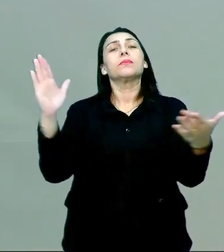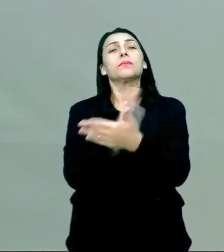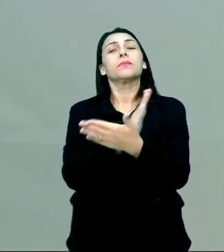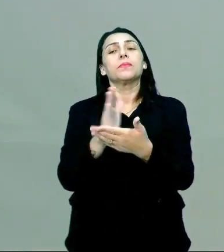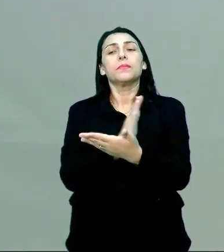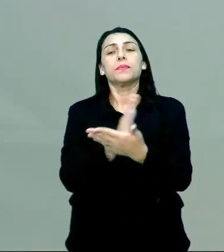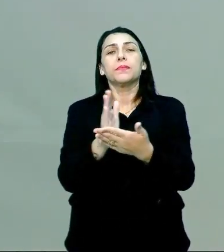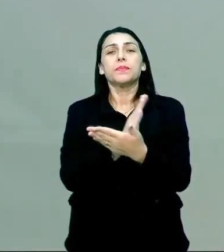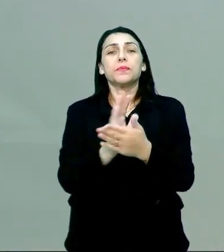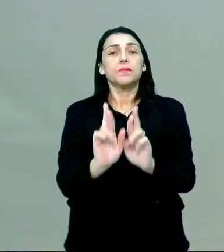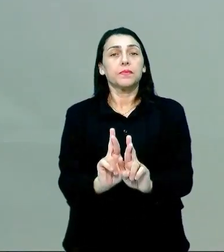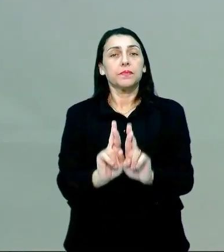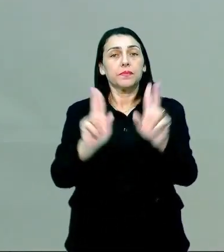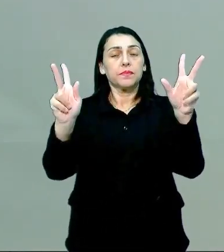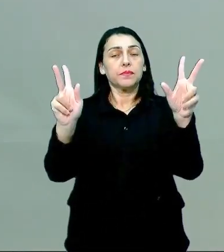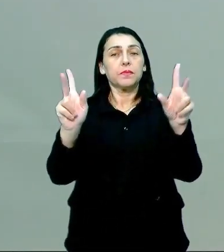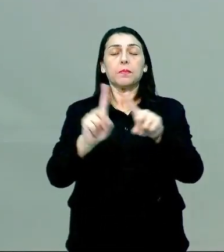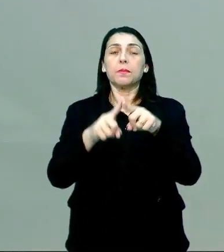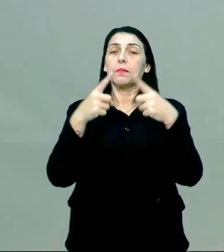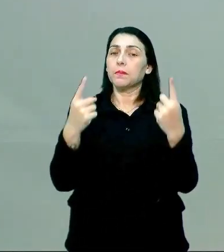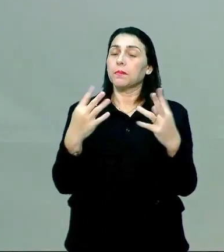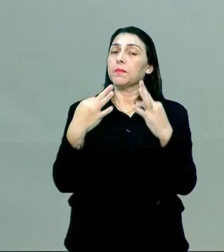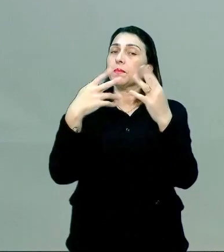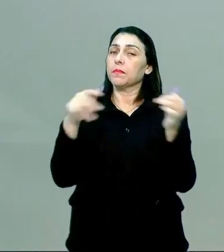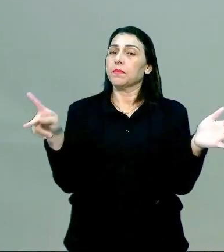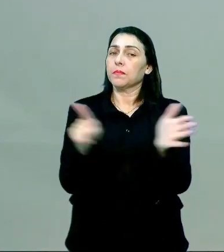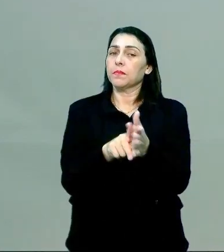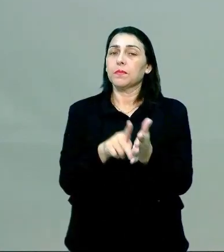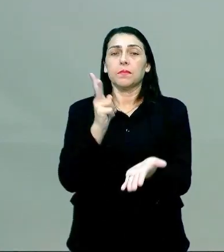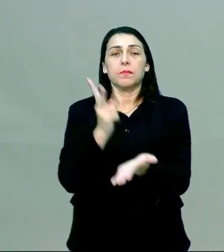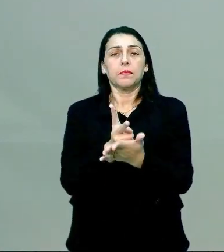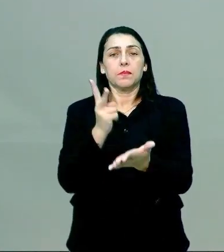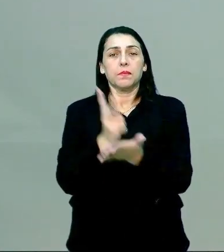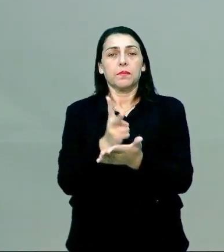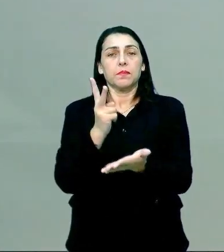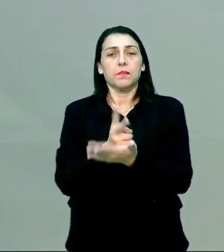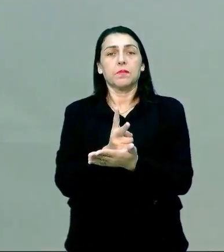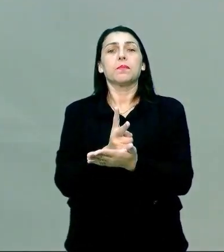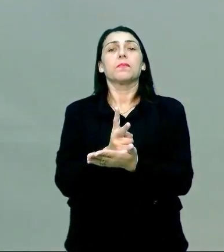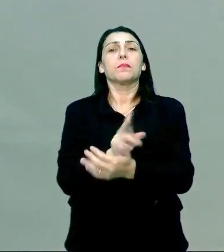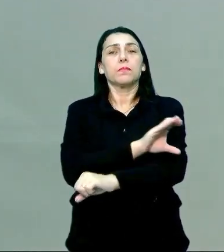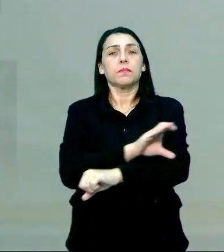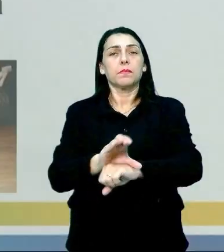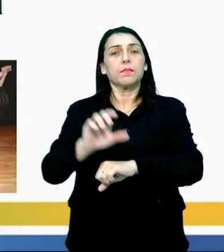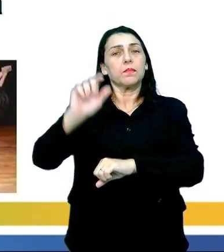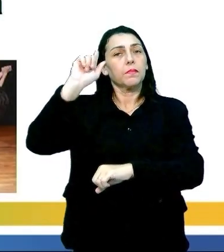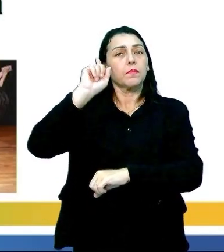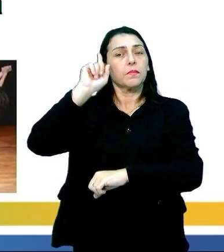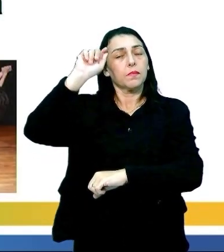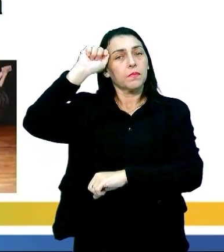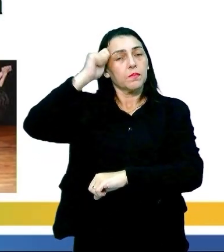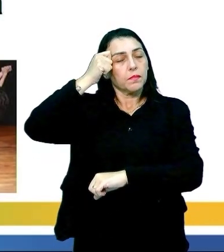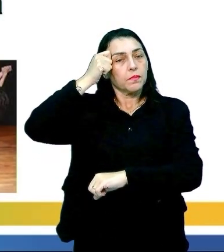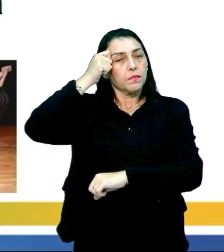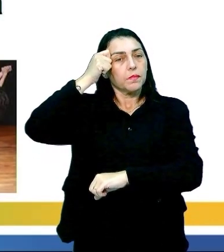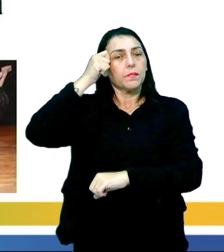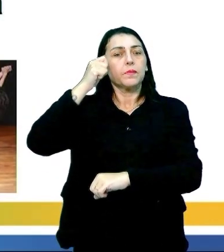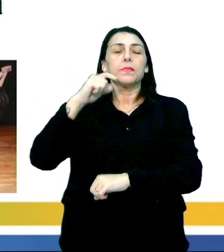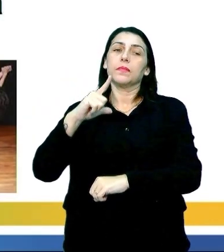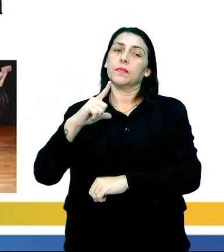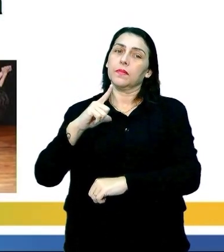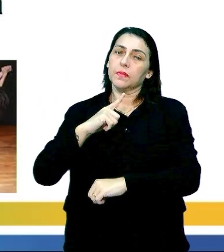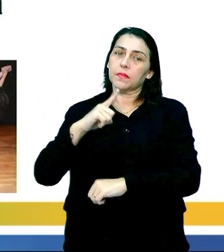ser diferentes. Porém, todas fazem parte do mesmo segmento da cultura afro, tranquilo? Então a gente tem